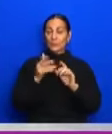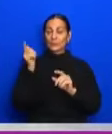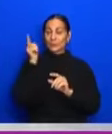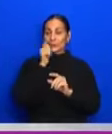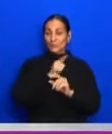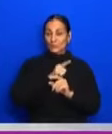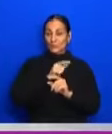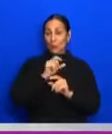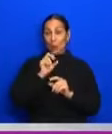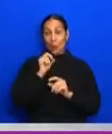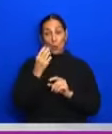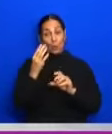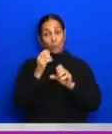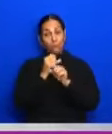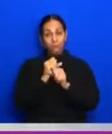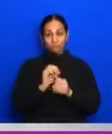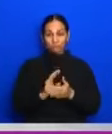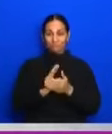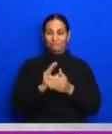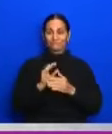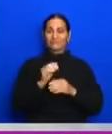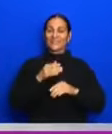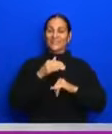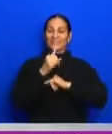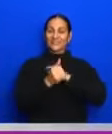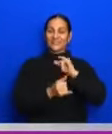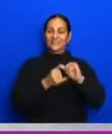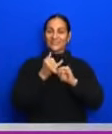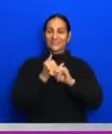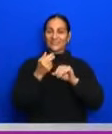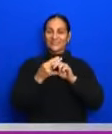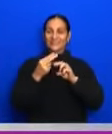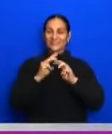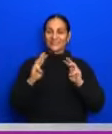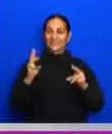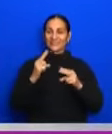apostas premiadas ou se o prêmio está acumulado. loterias.caixa.gov.br